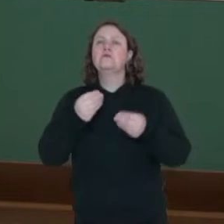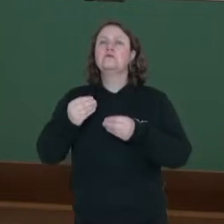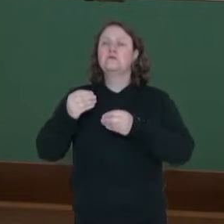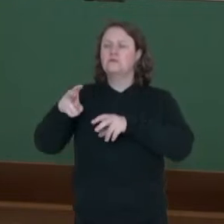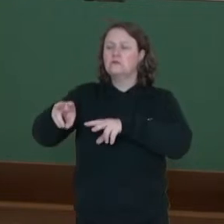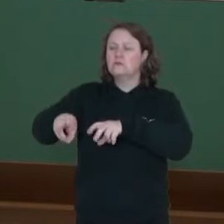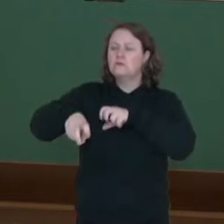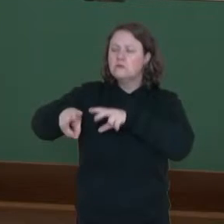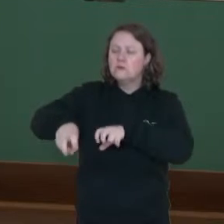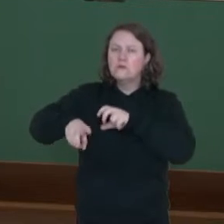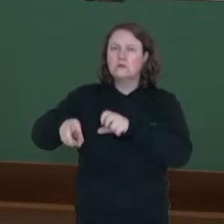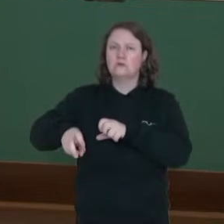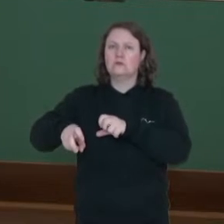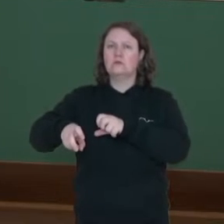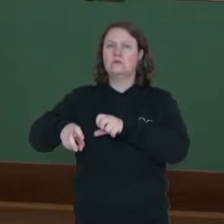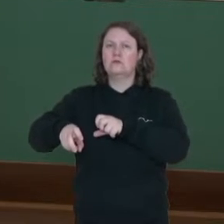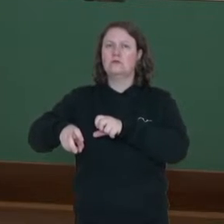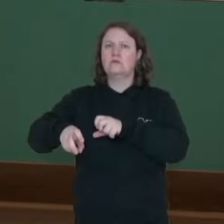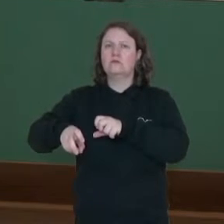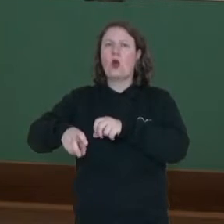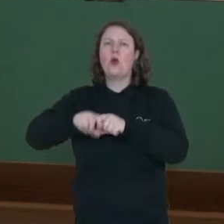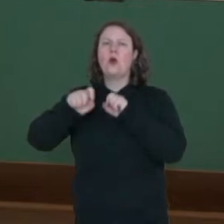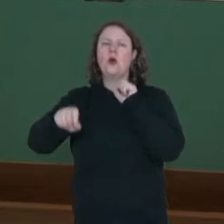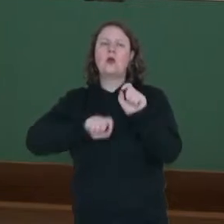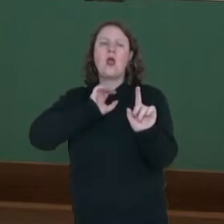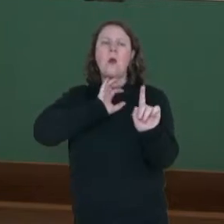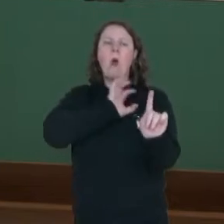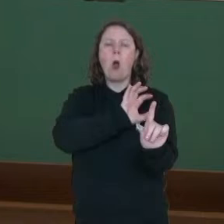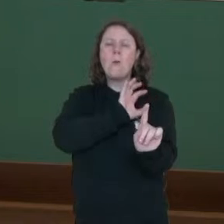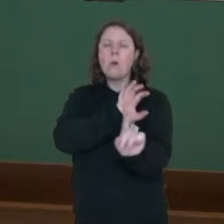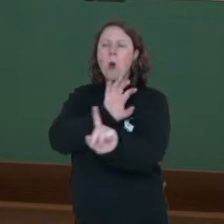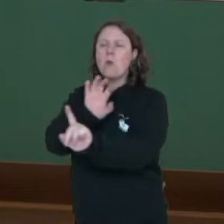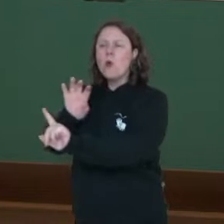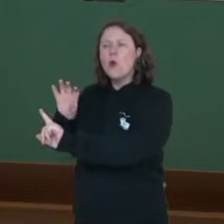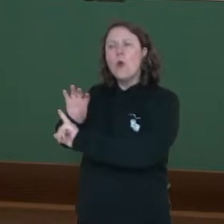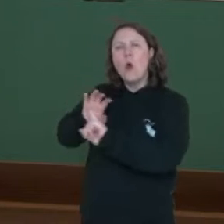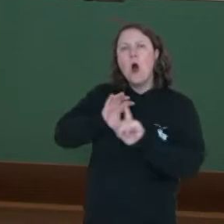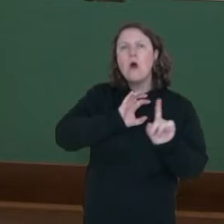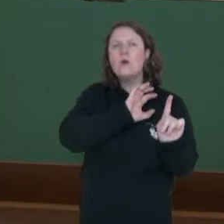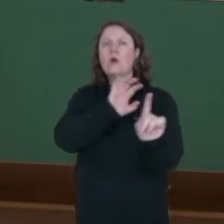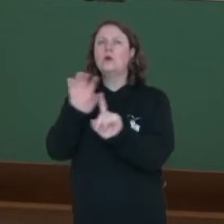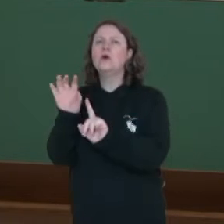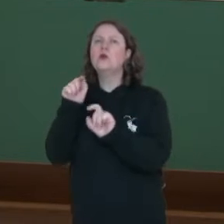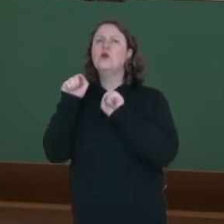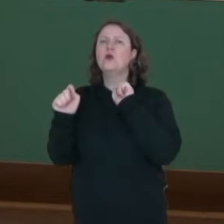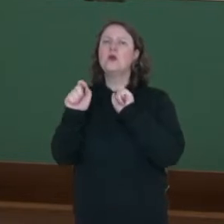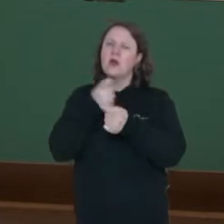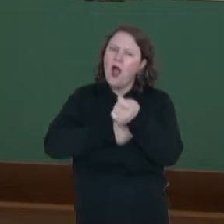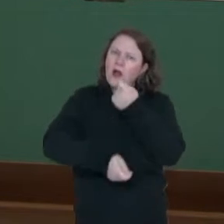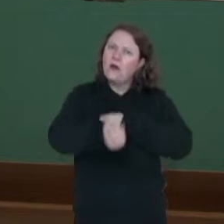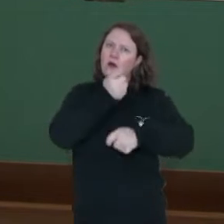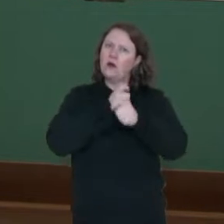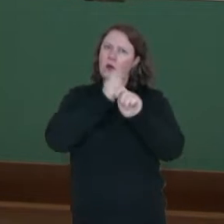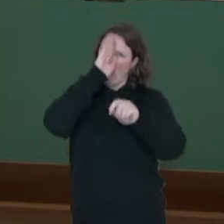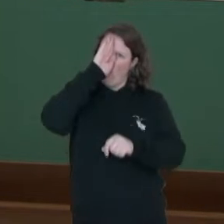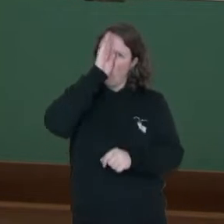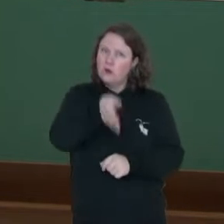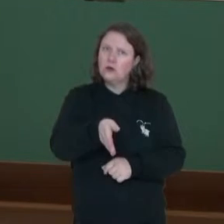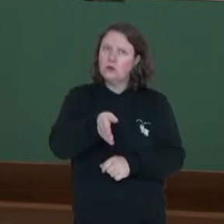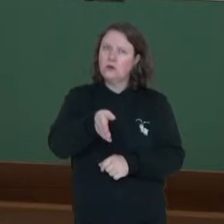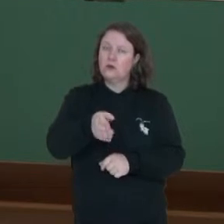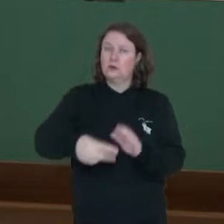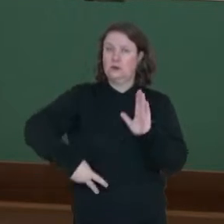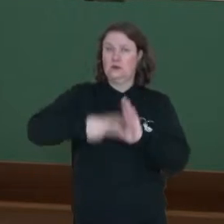do café impacta, né, a economia do segundo reinado? A gente precisa pensar sobre isso, né?